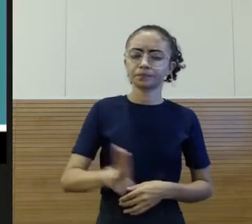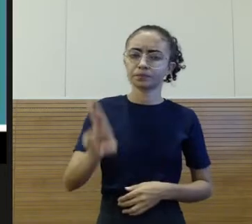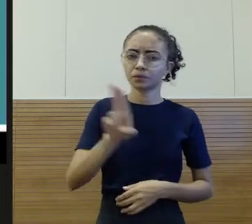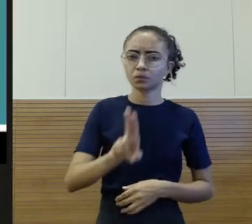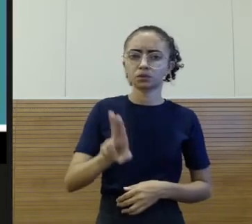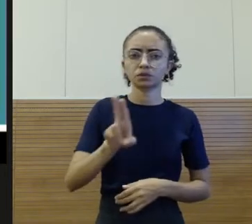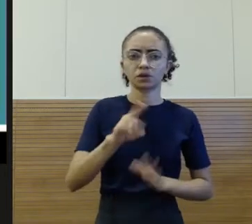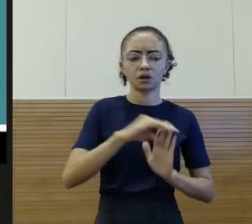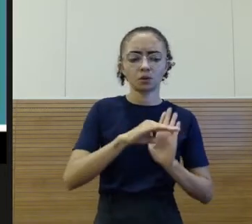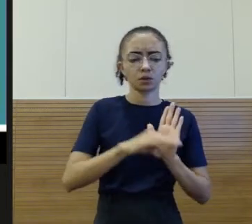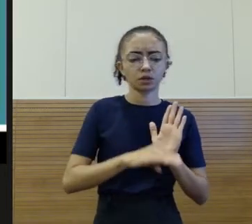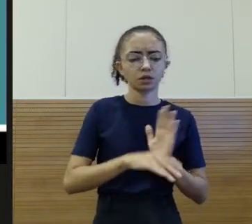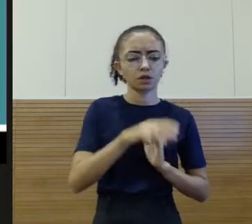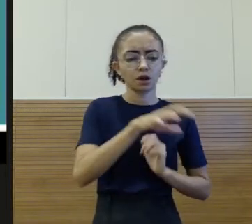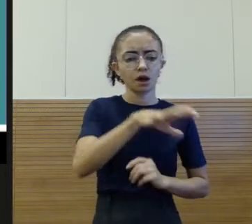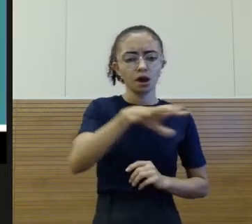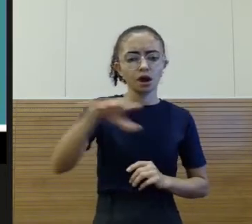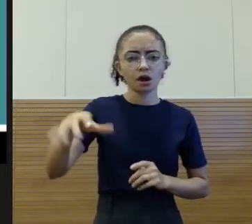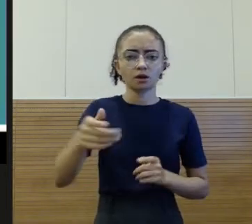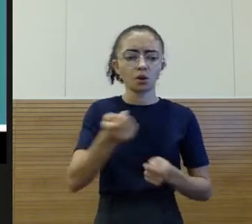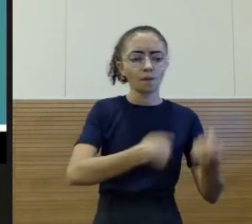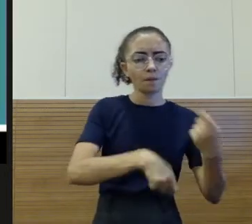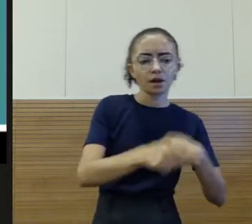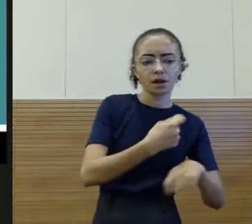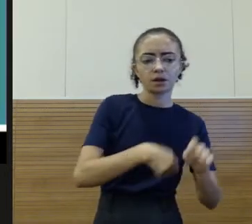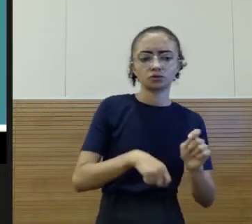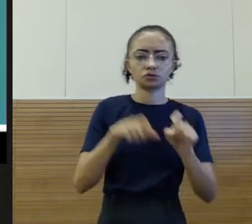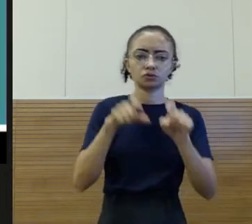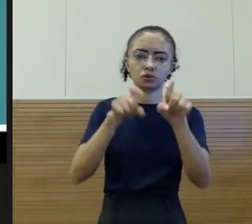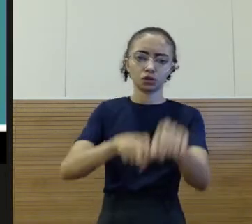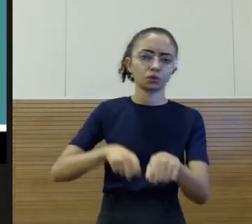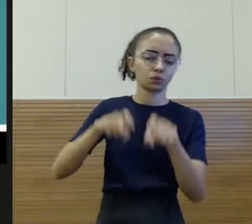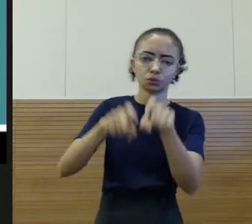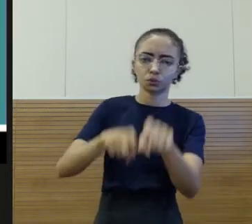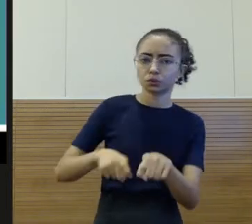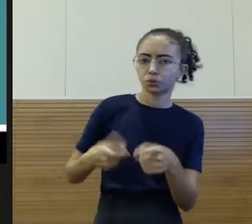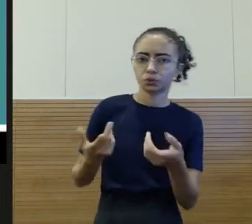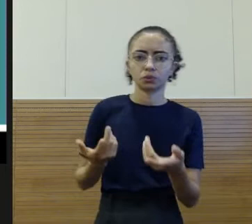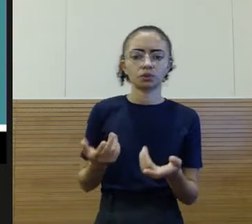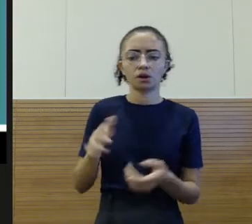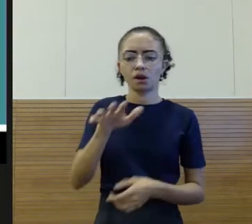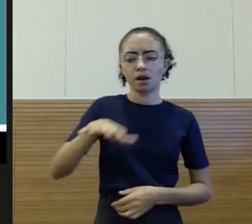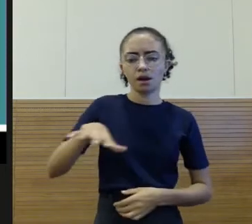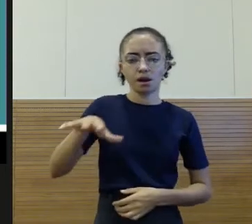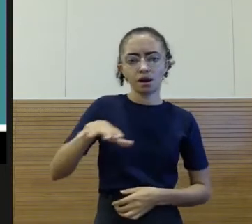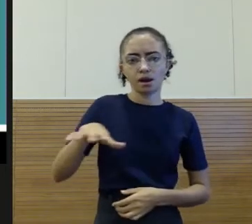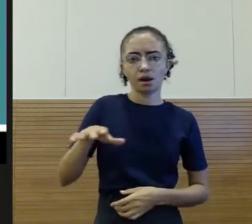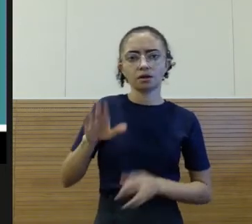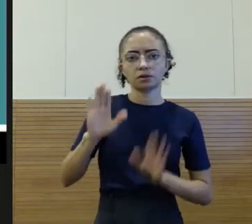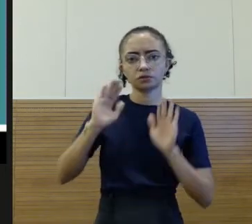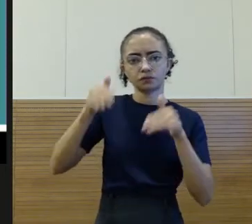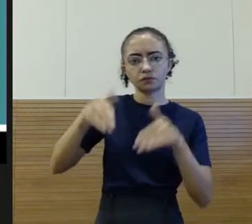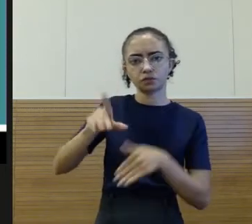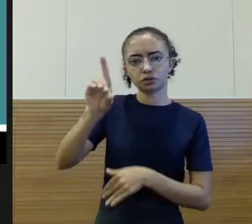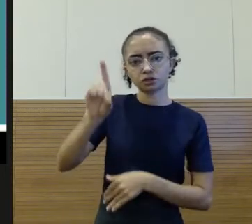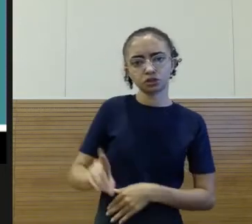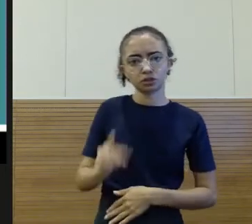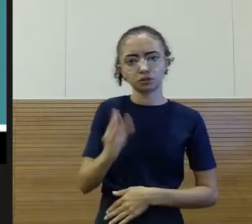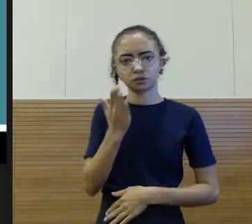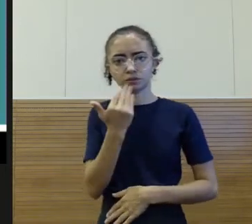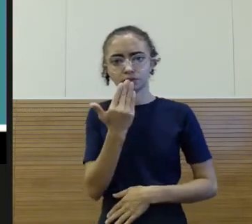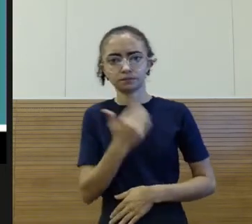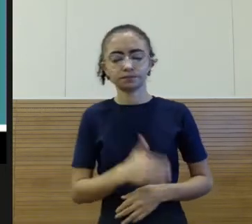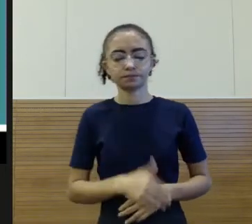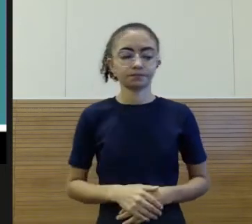setores como comércio, agricultura, em setores que tenham a ver com direito à alimentação?